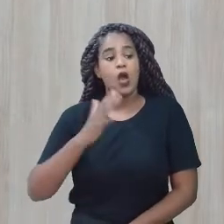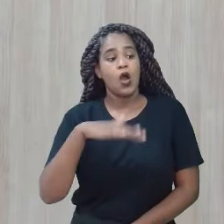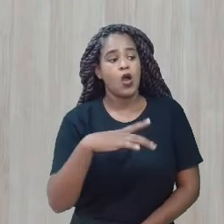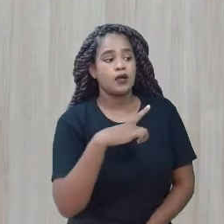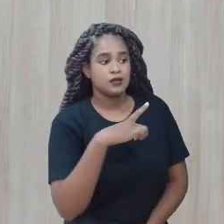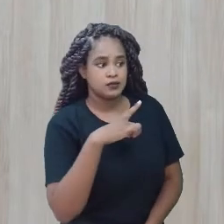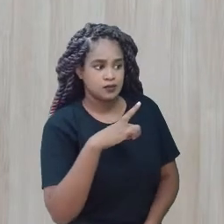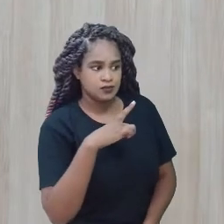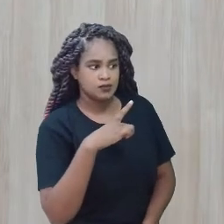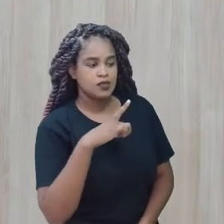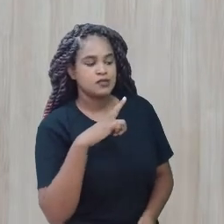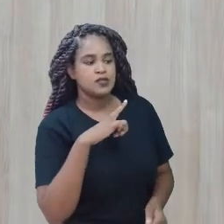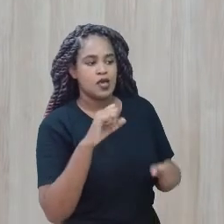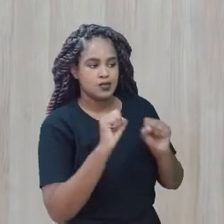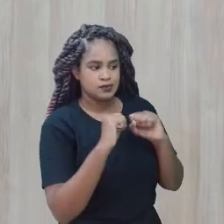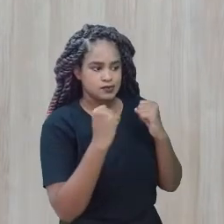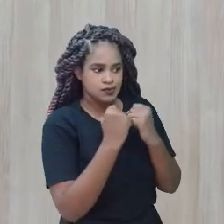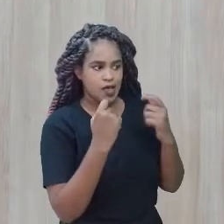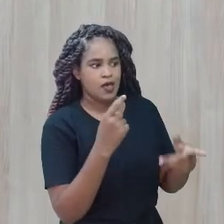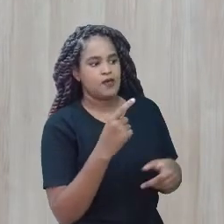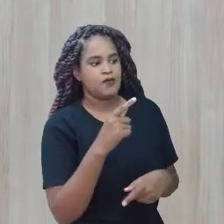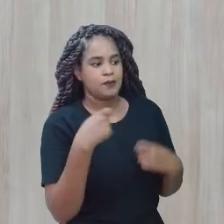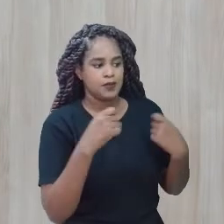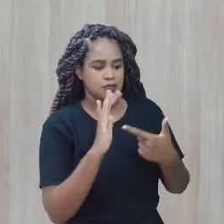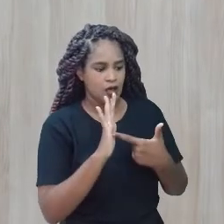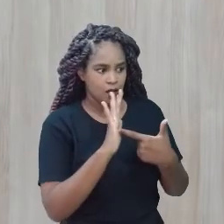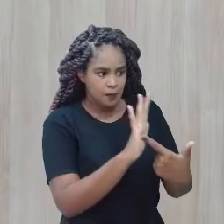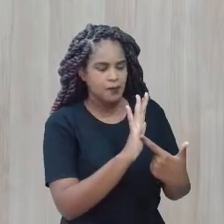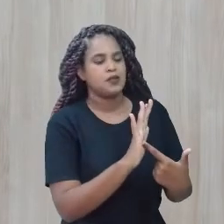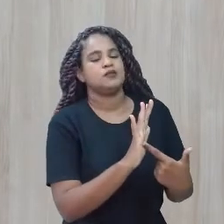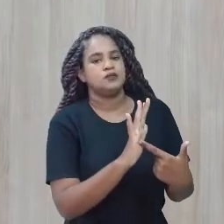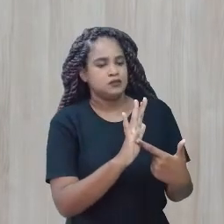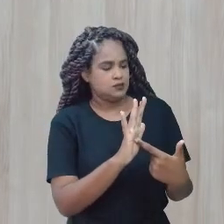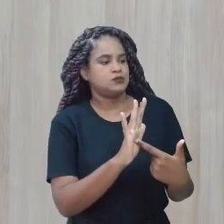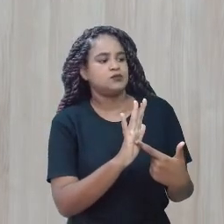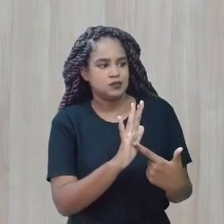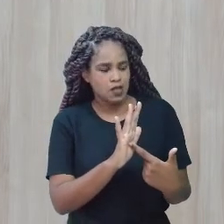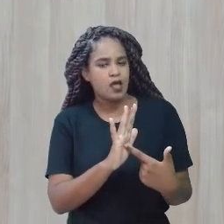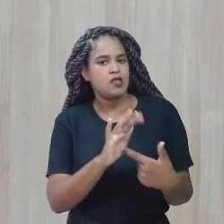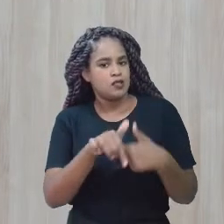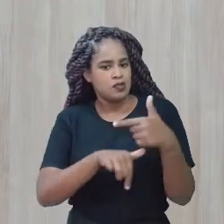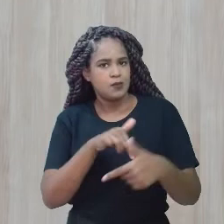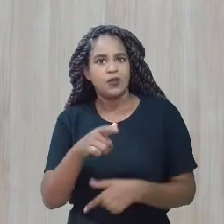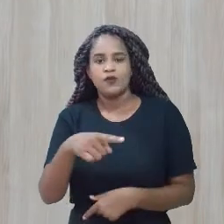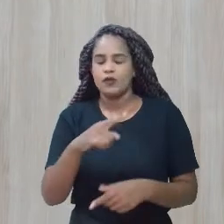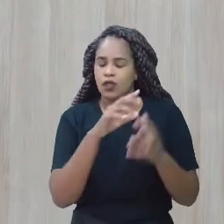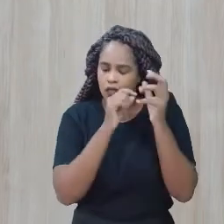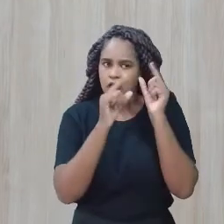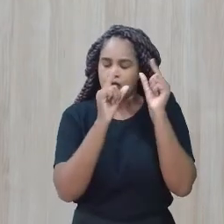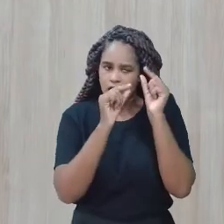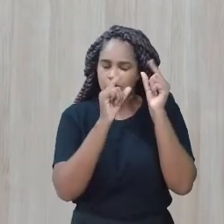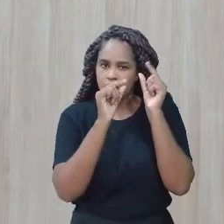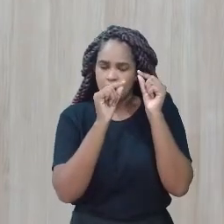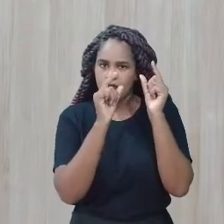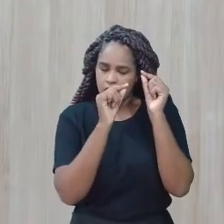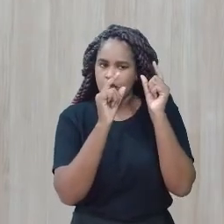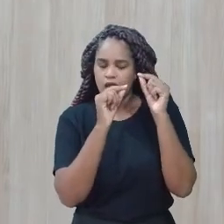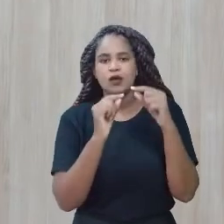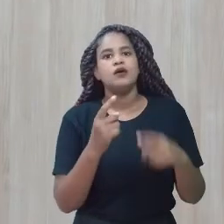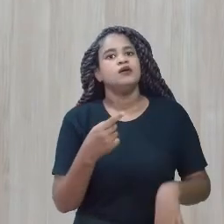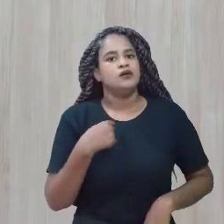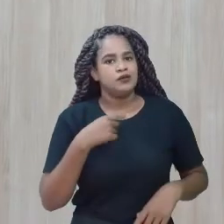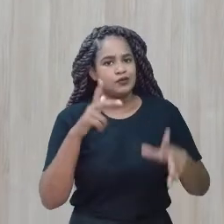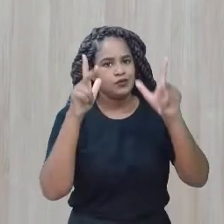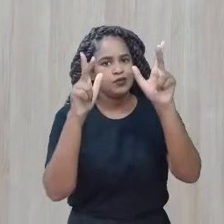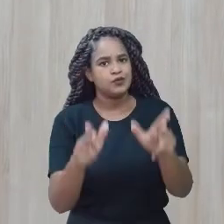seminário, você vai apresentar o trabalho na próxima aula. Você já fica até sem dormir. Vocês são assim? Eu já passei por tudo isso que